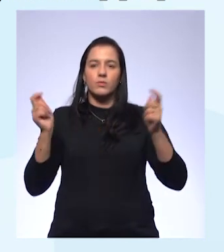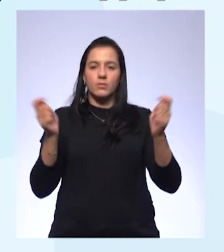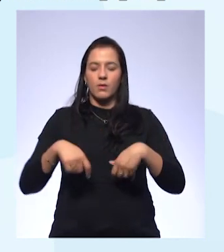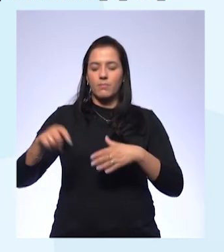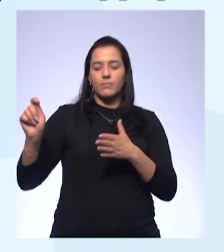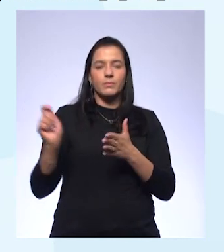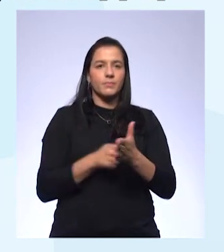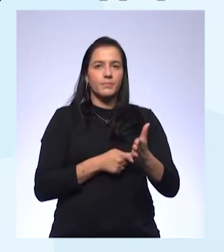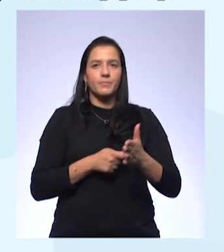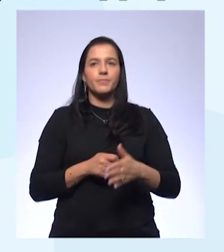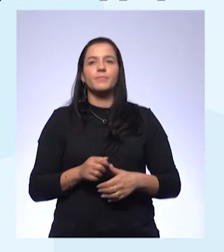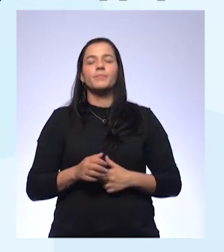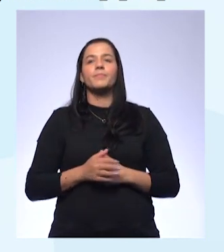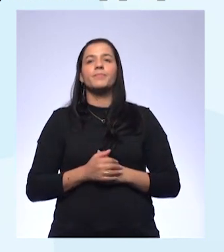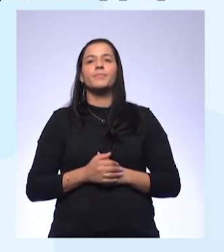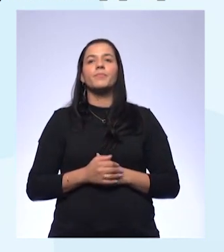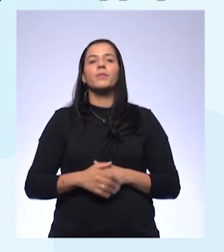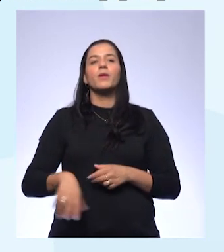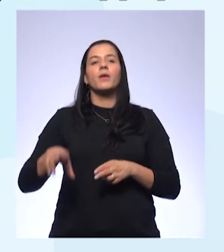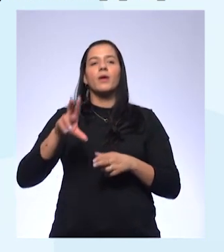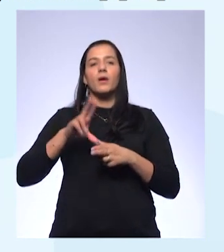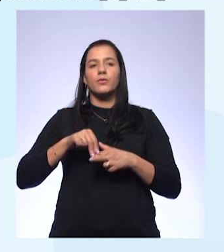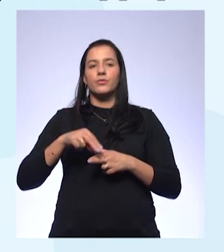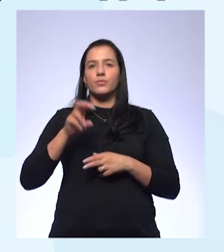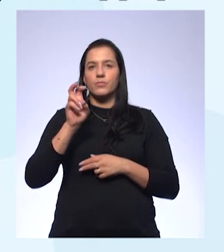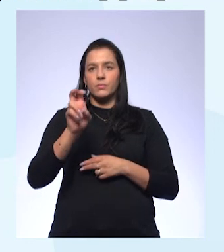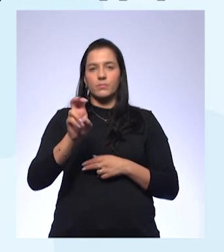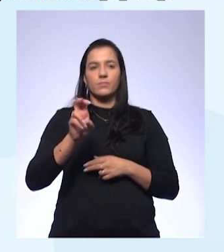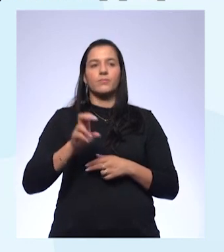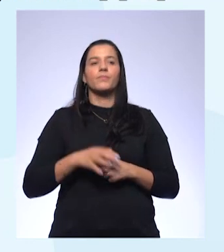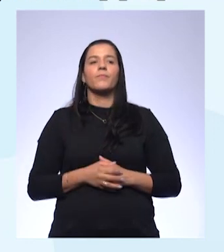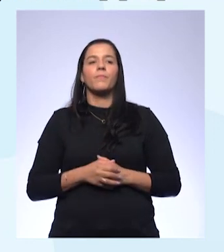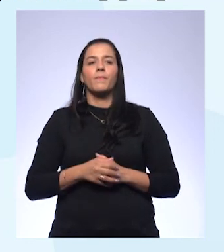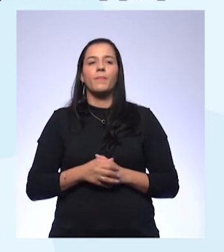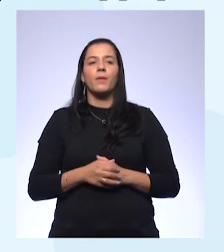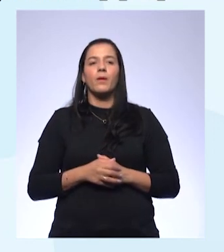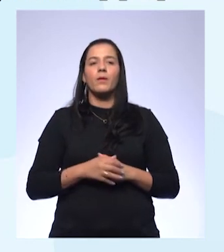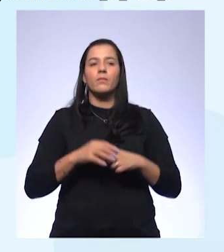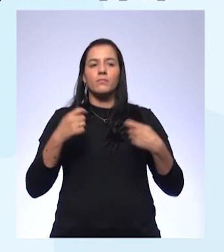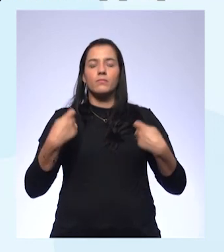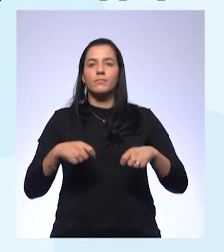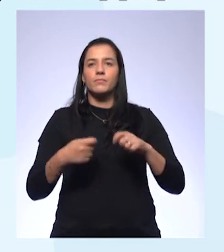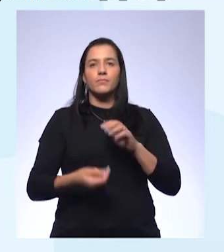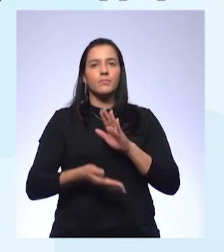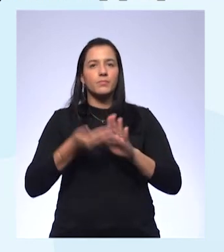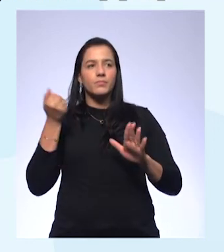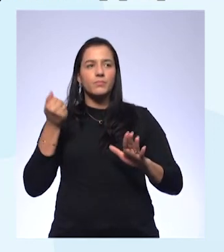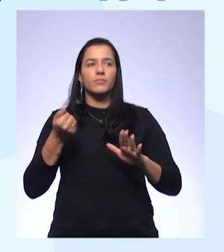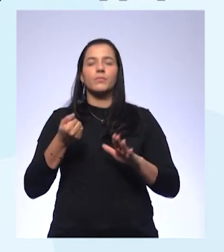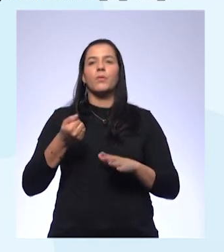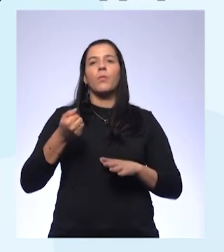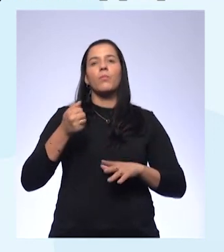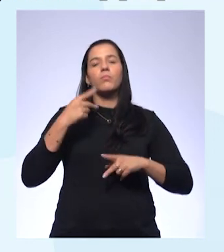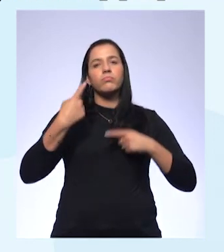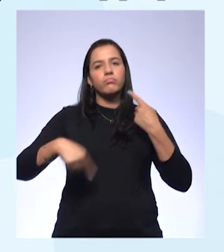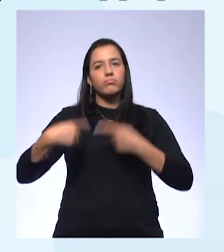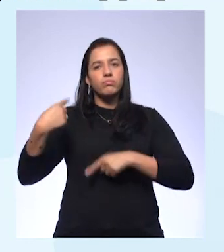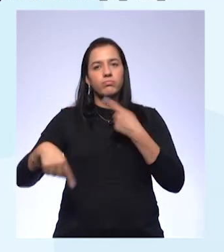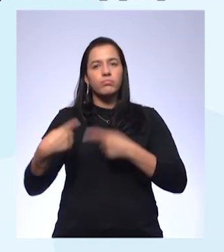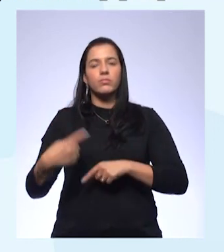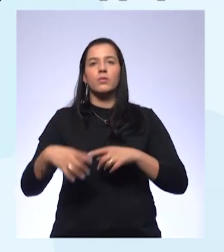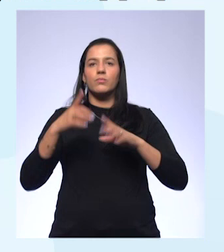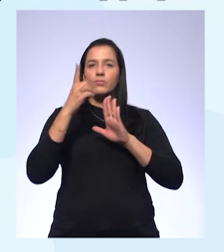preenchidos. Artigo 5º. A suspensão dos direitos políticos com base neste